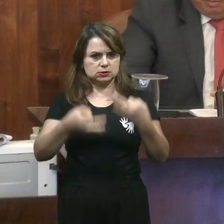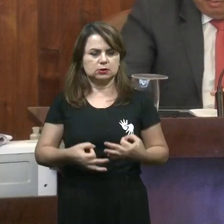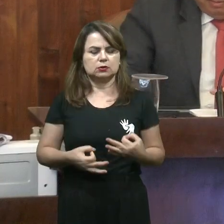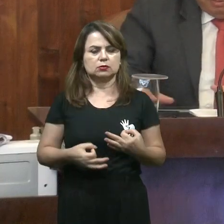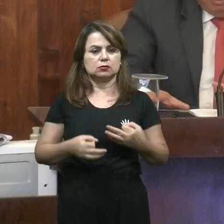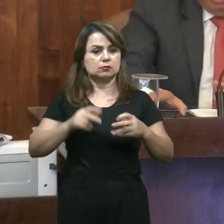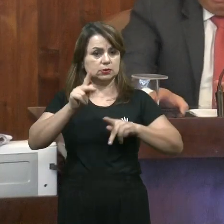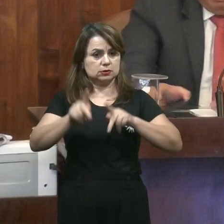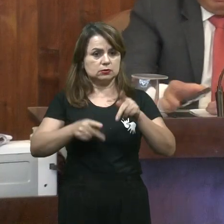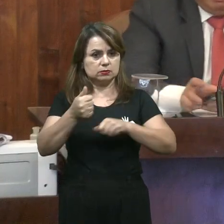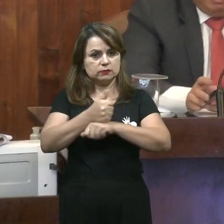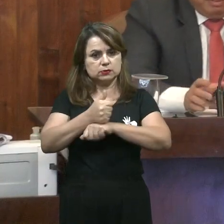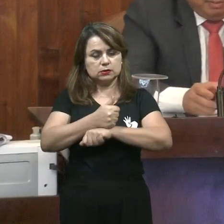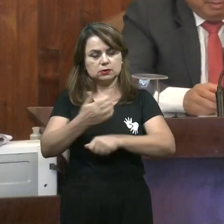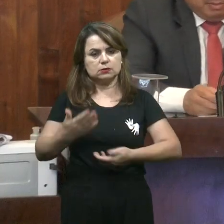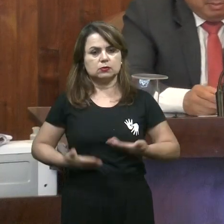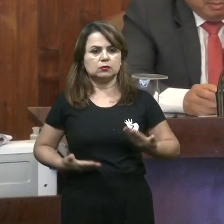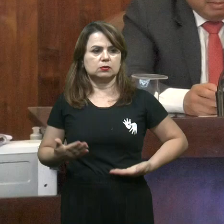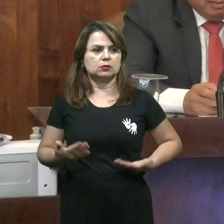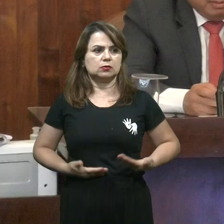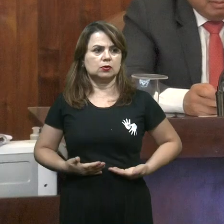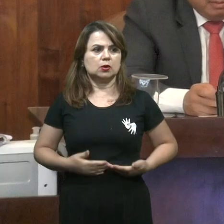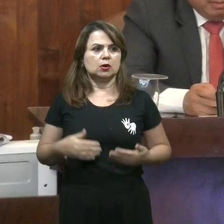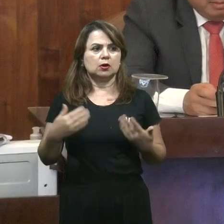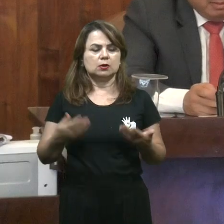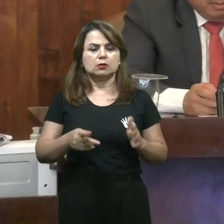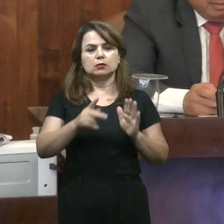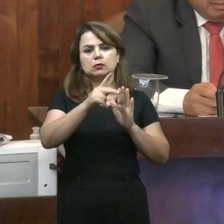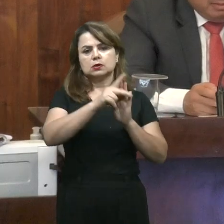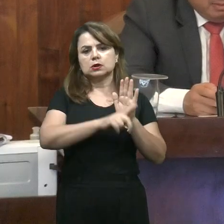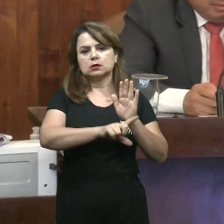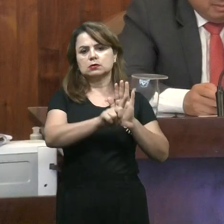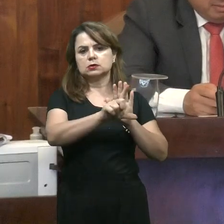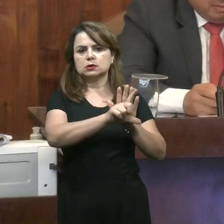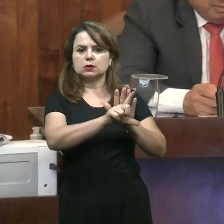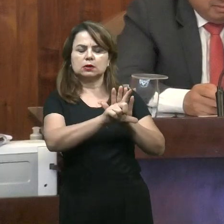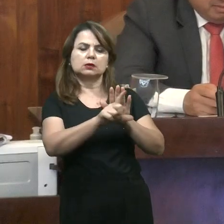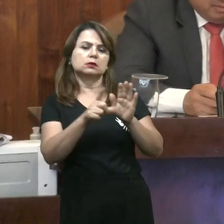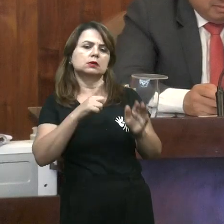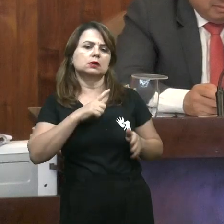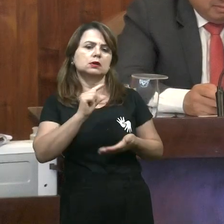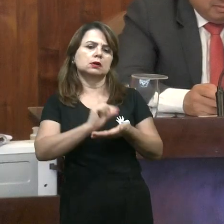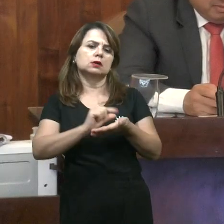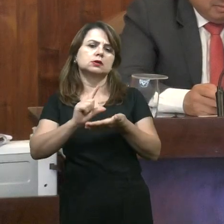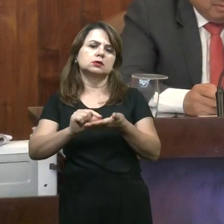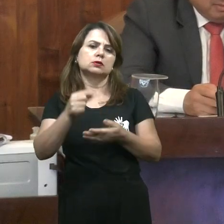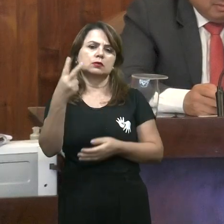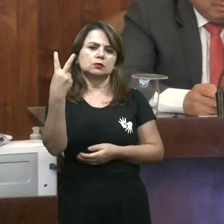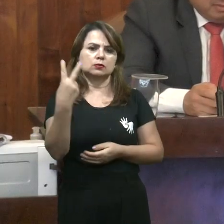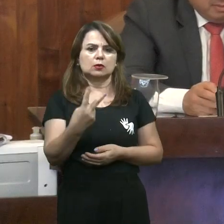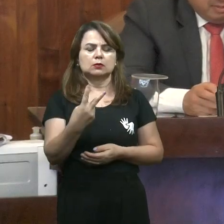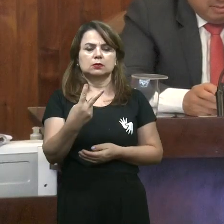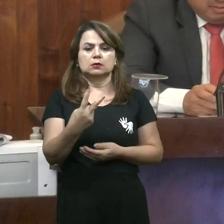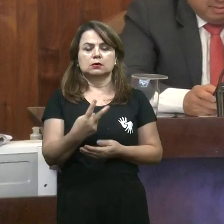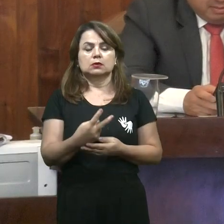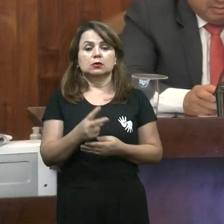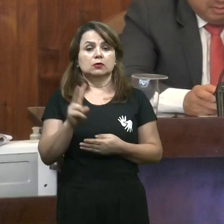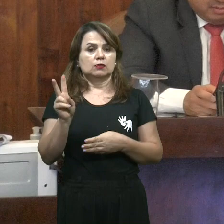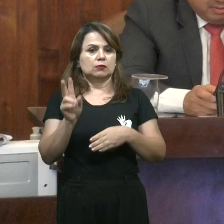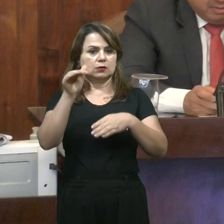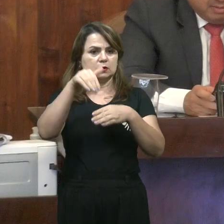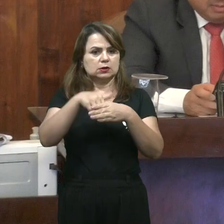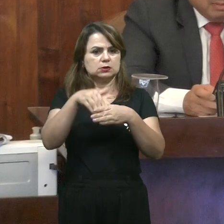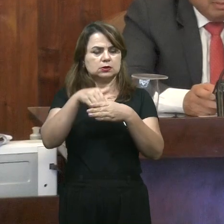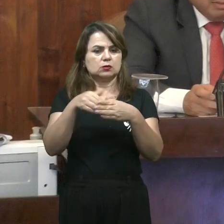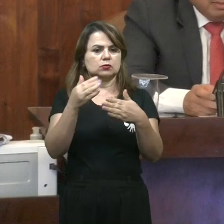municipais, da outras providências. O projeto é construído por dois artigos. Tratos de votação qualificados, os